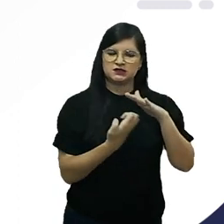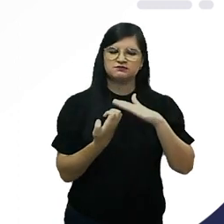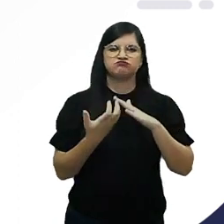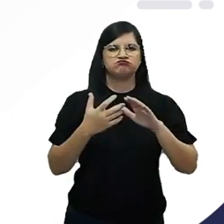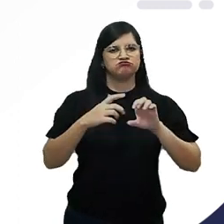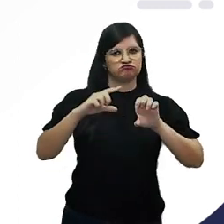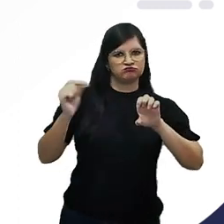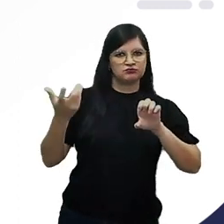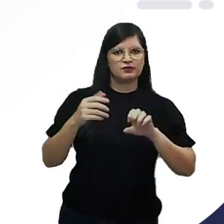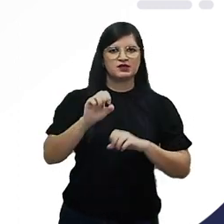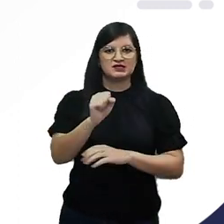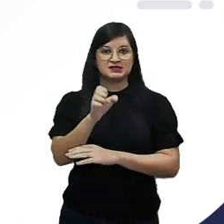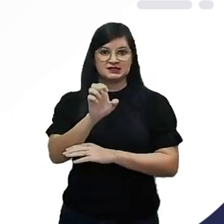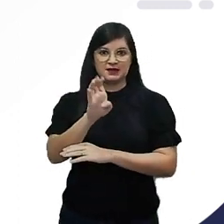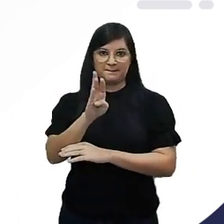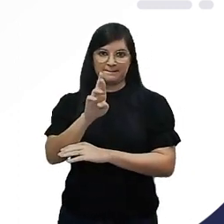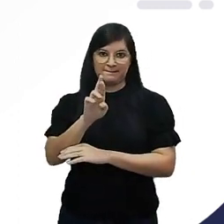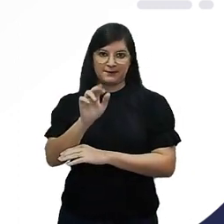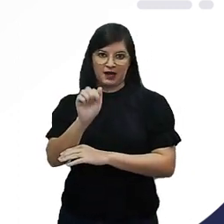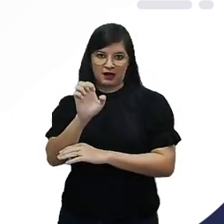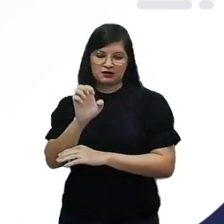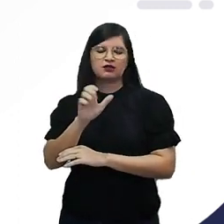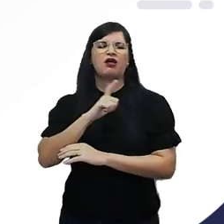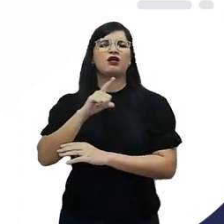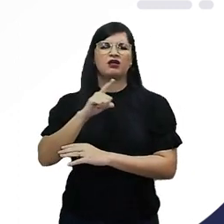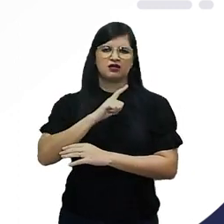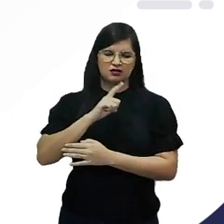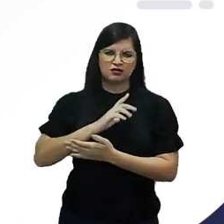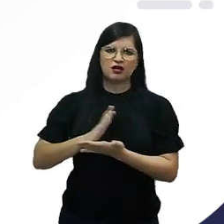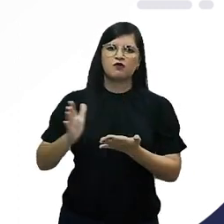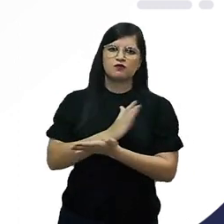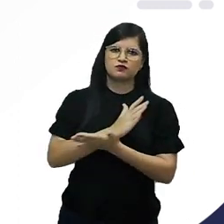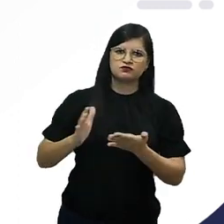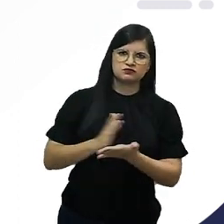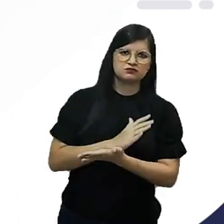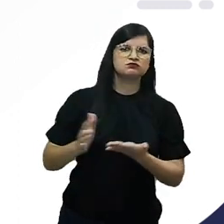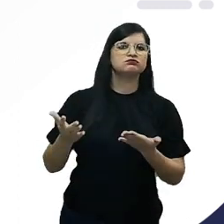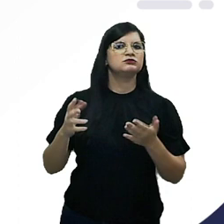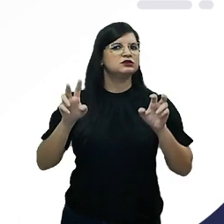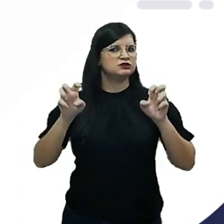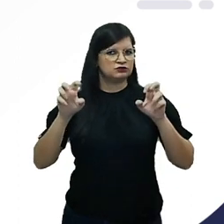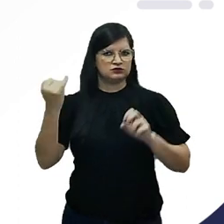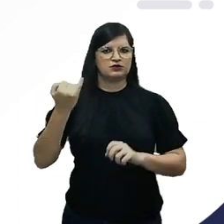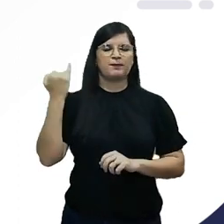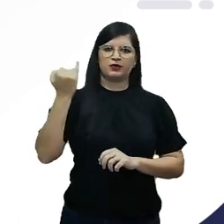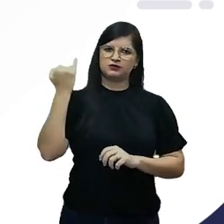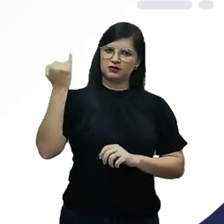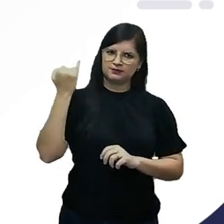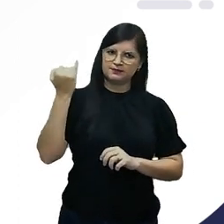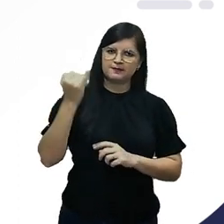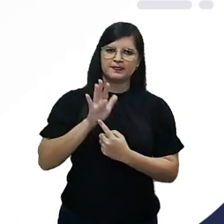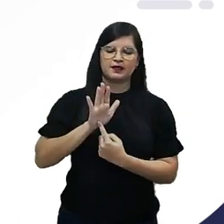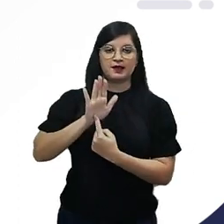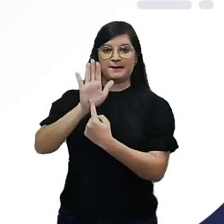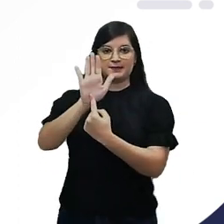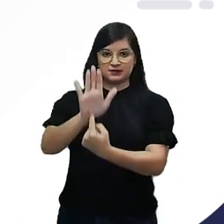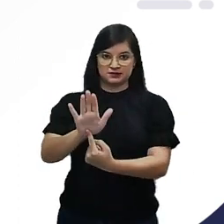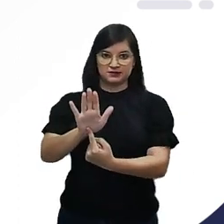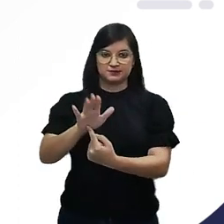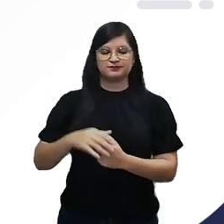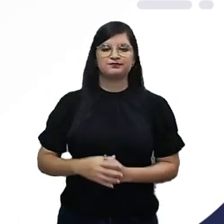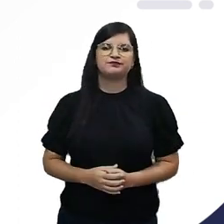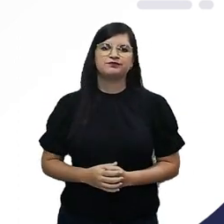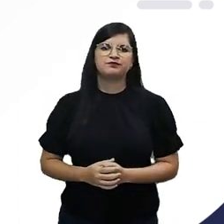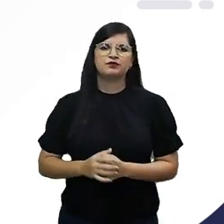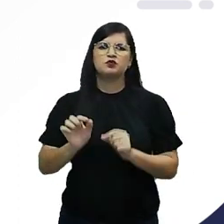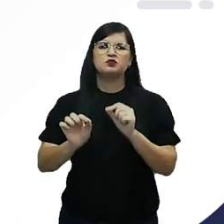no Sebrae, eu vi que existem alguns tópicos que são muito importantes quando você vai fazer uma apresentação, certo? E o